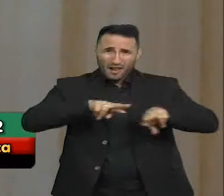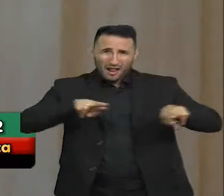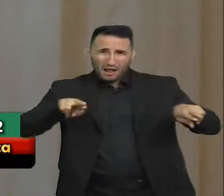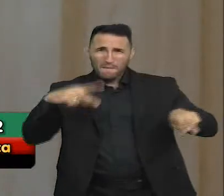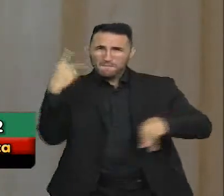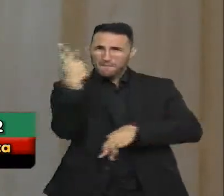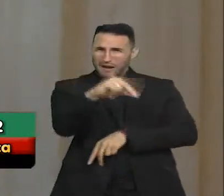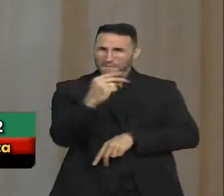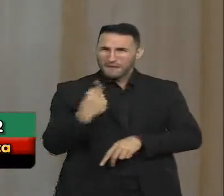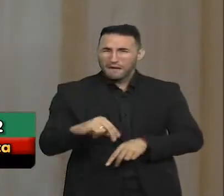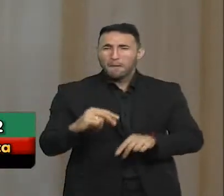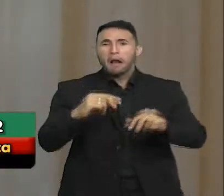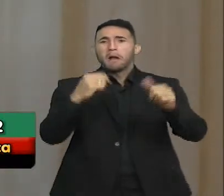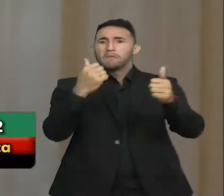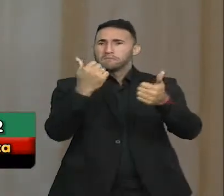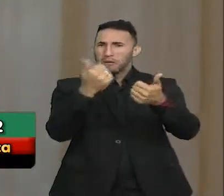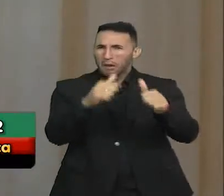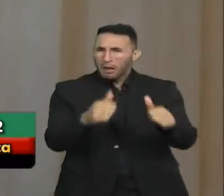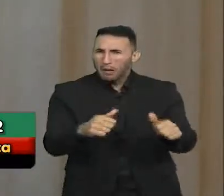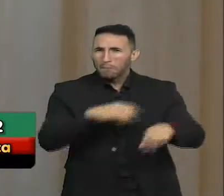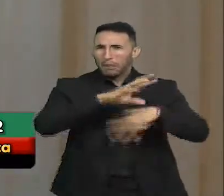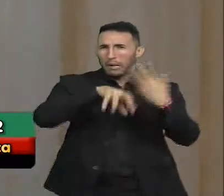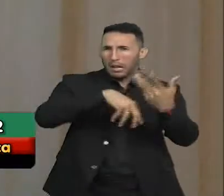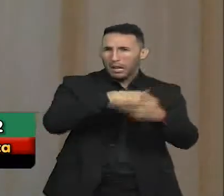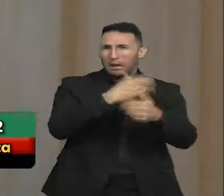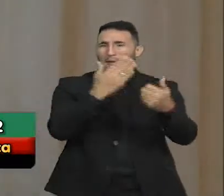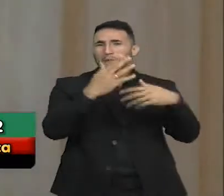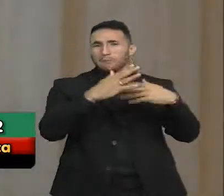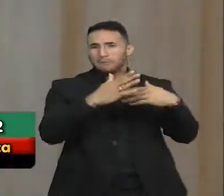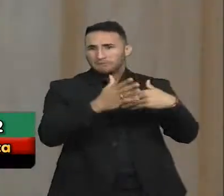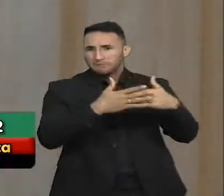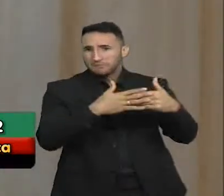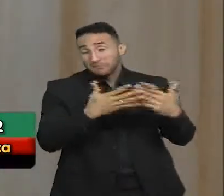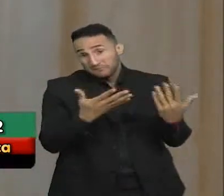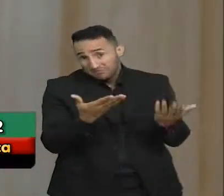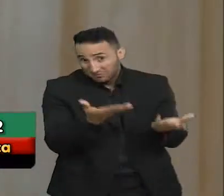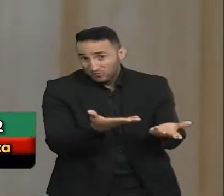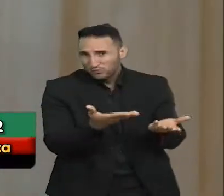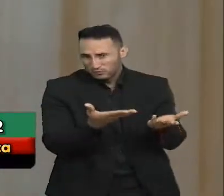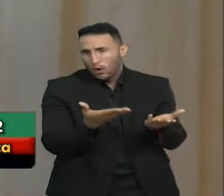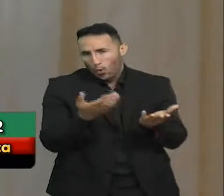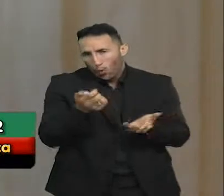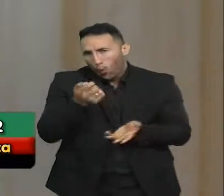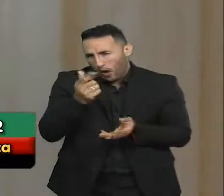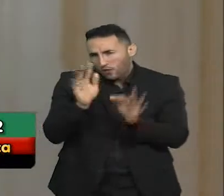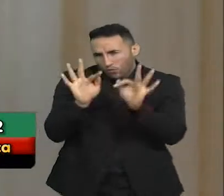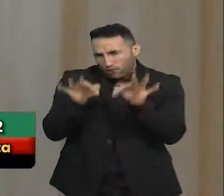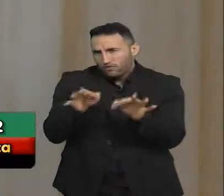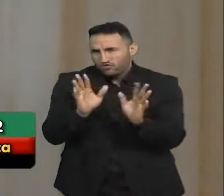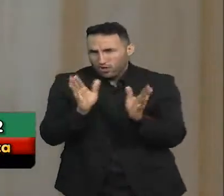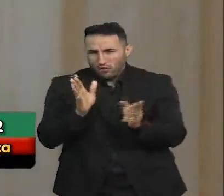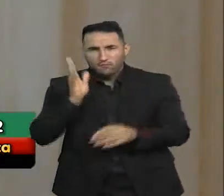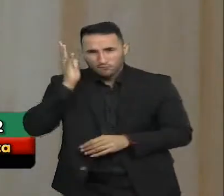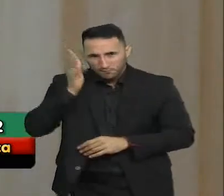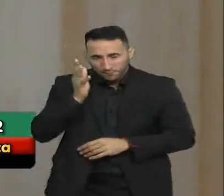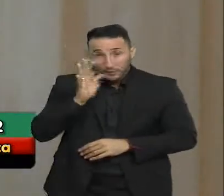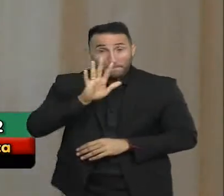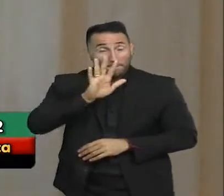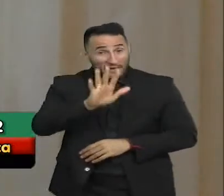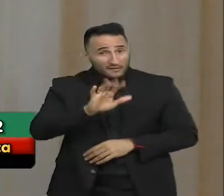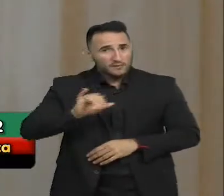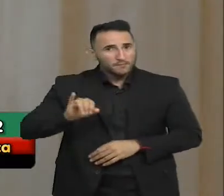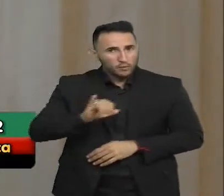Então, muito cuidado. Nós temos que produzir a Estou encerrando, presidente. Nós temos que